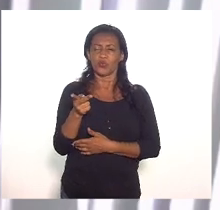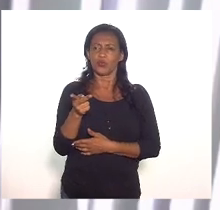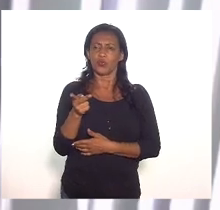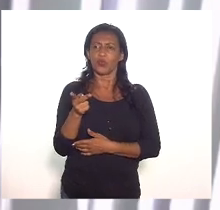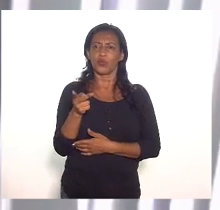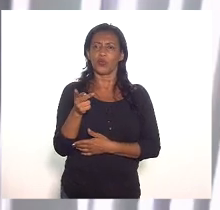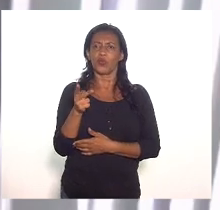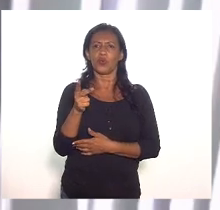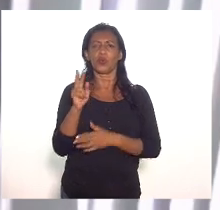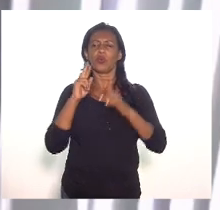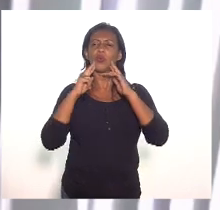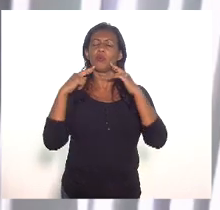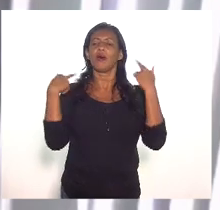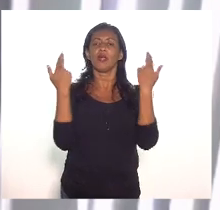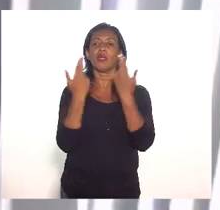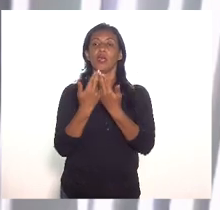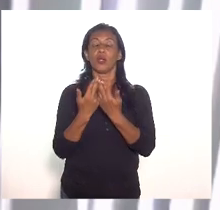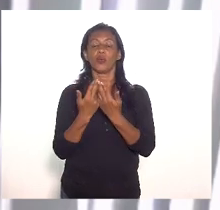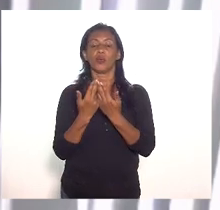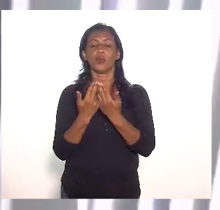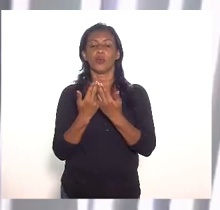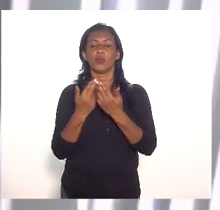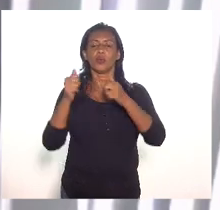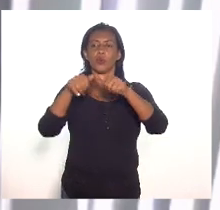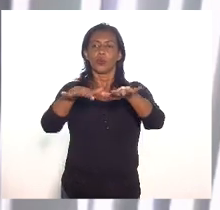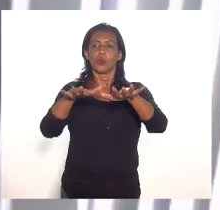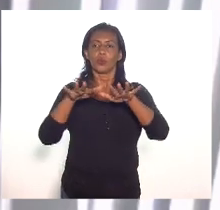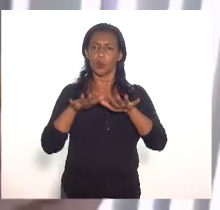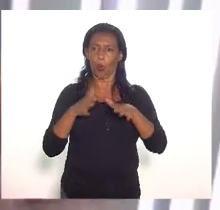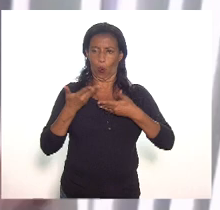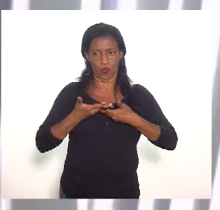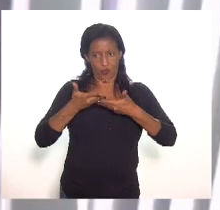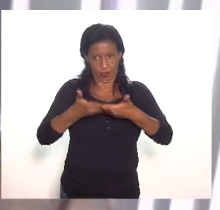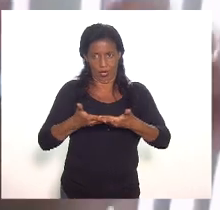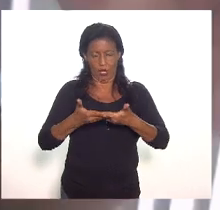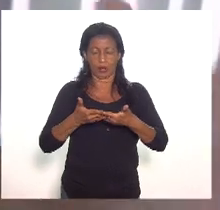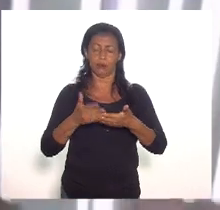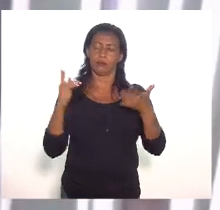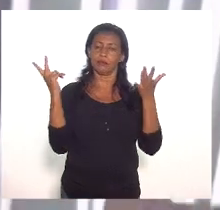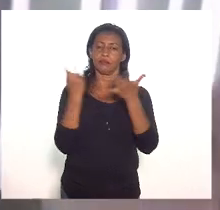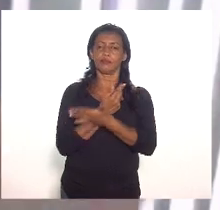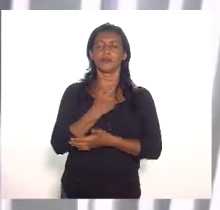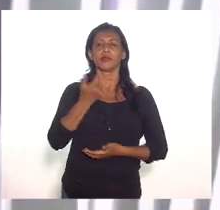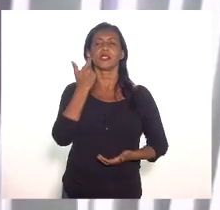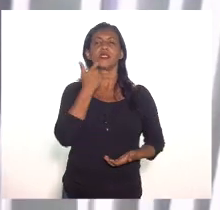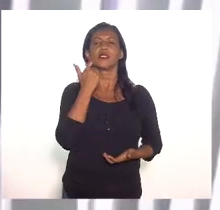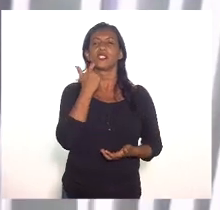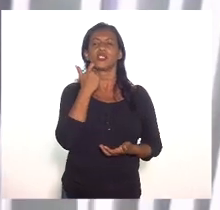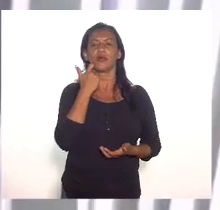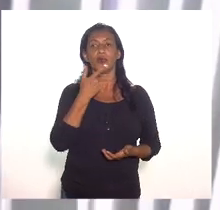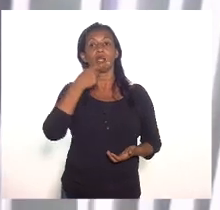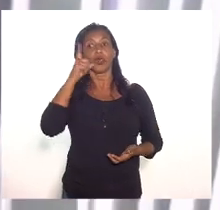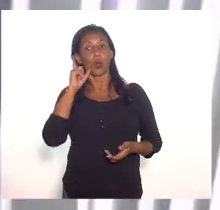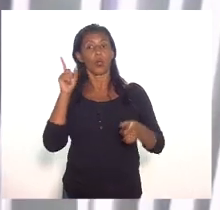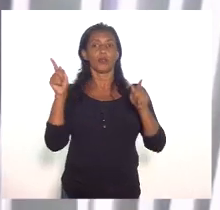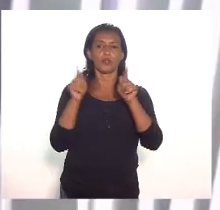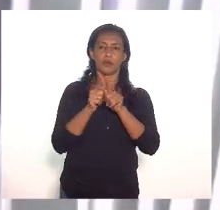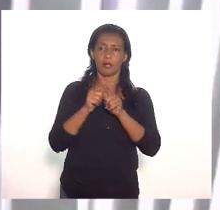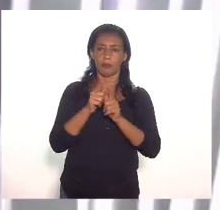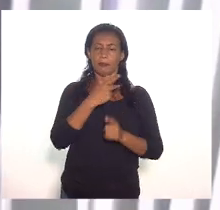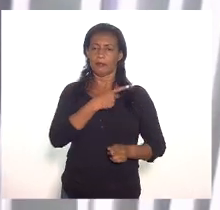do Supremo Tribunal Federal, como expositor convidado. Essa audiência aconteceu na sexta-feira e ontem, sob a presidência